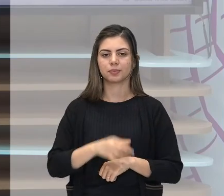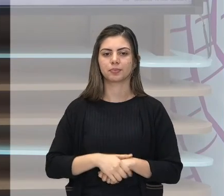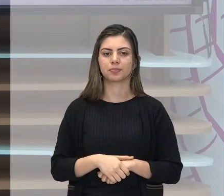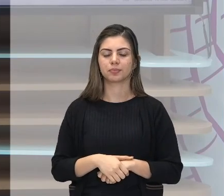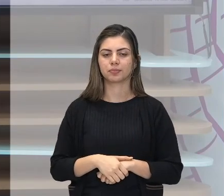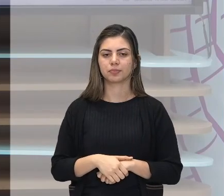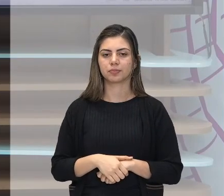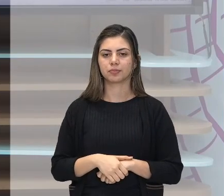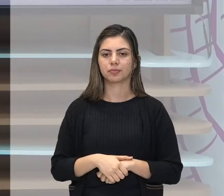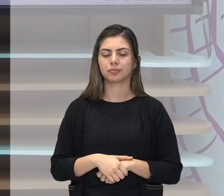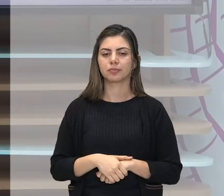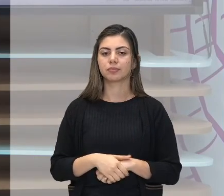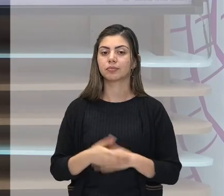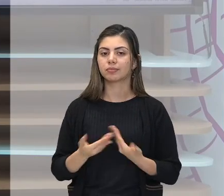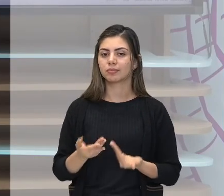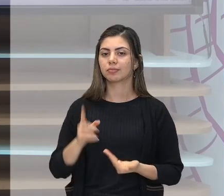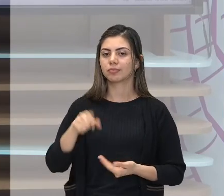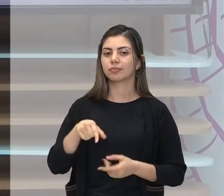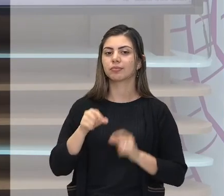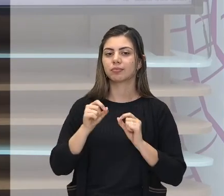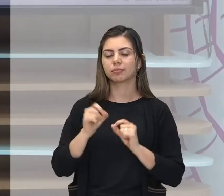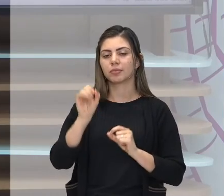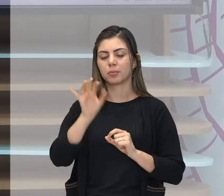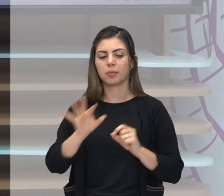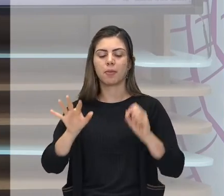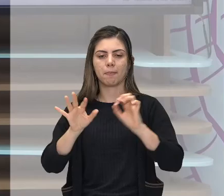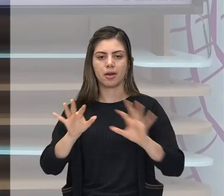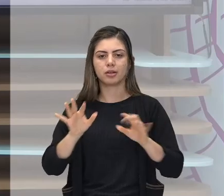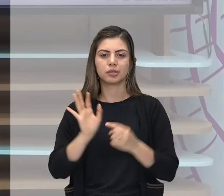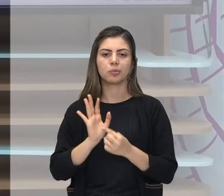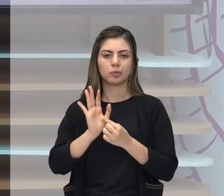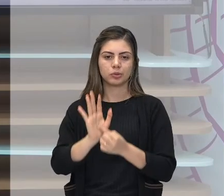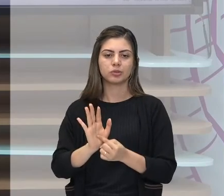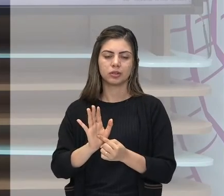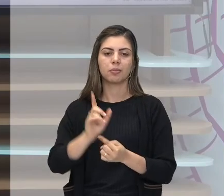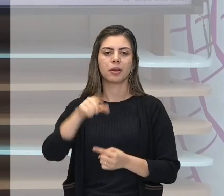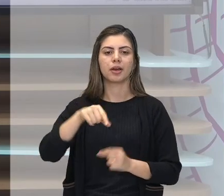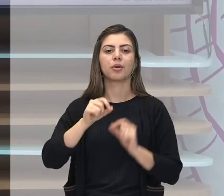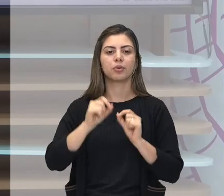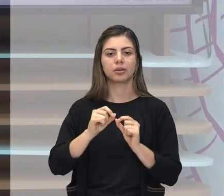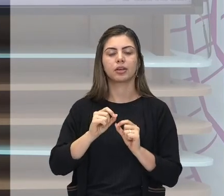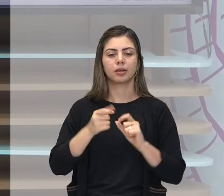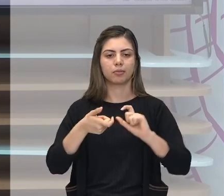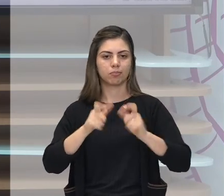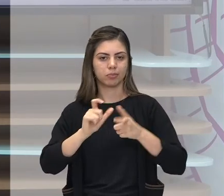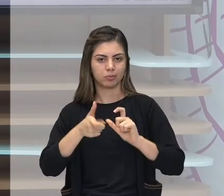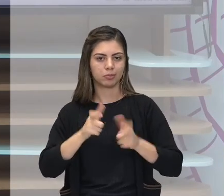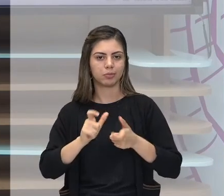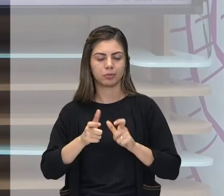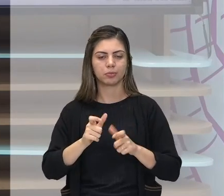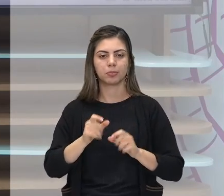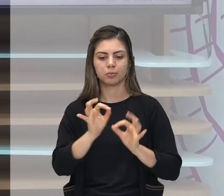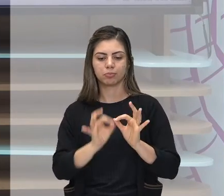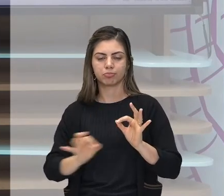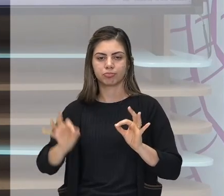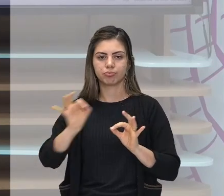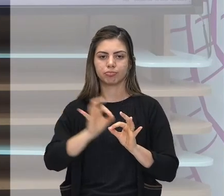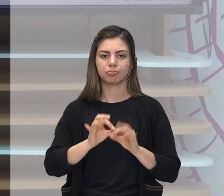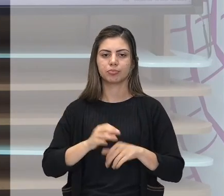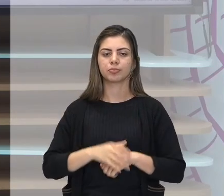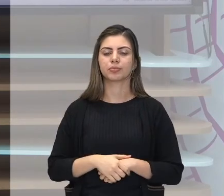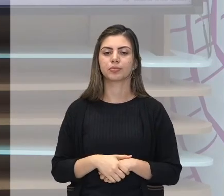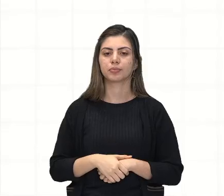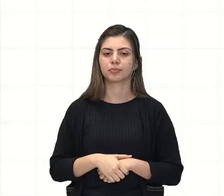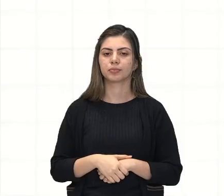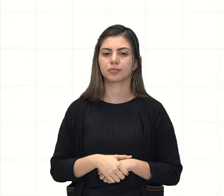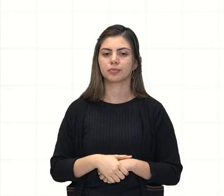tá? Então, essa daqui é uma outra, né? Simetria de rotação. Vamos analisar aqui, ó,